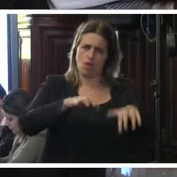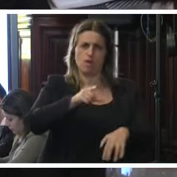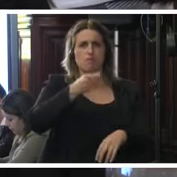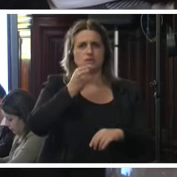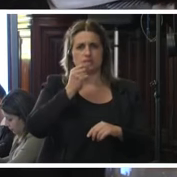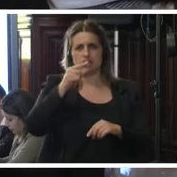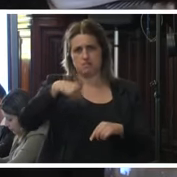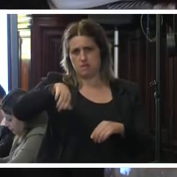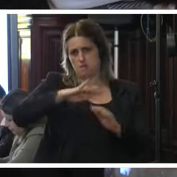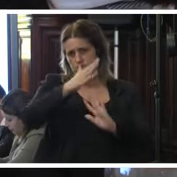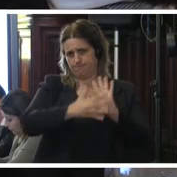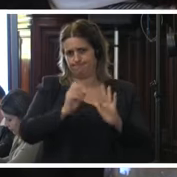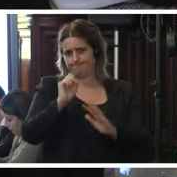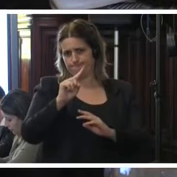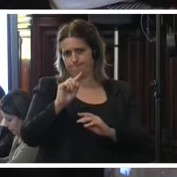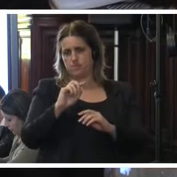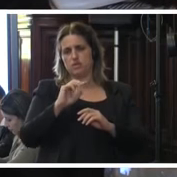Com relação às operações,